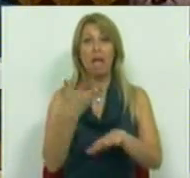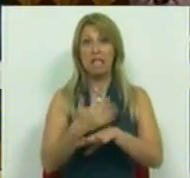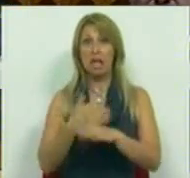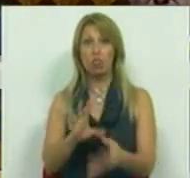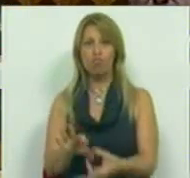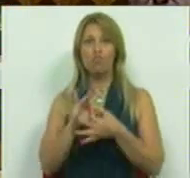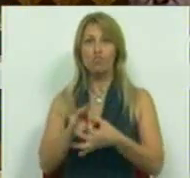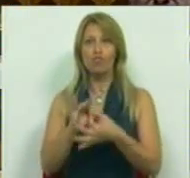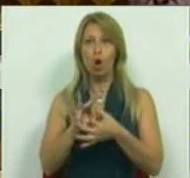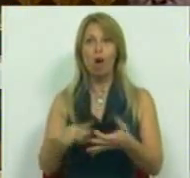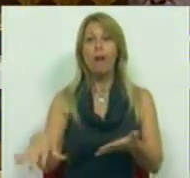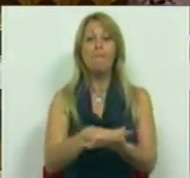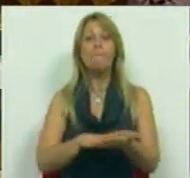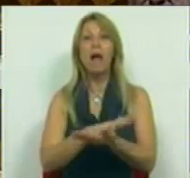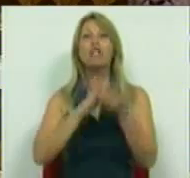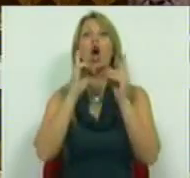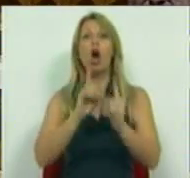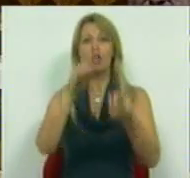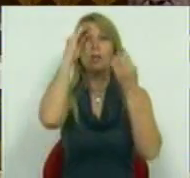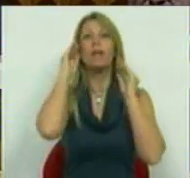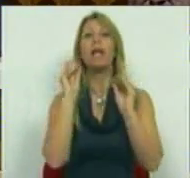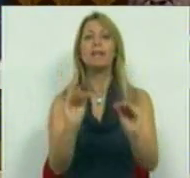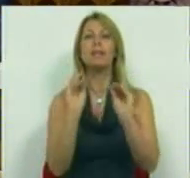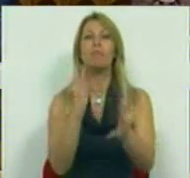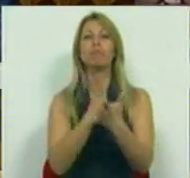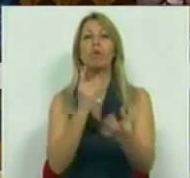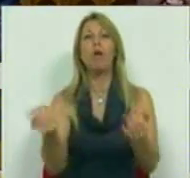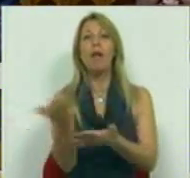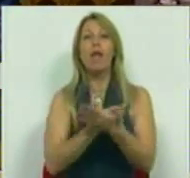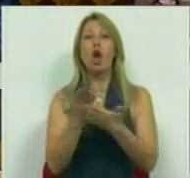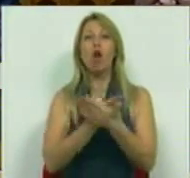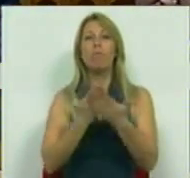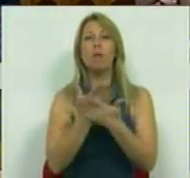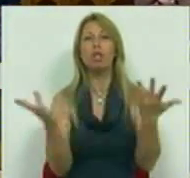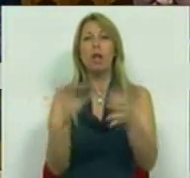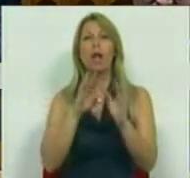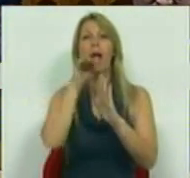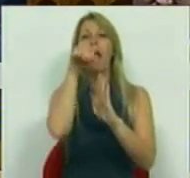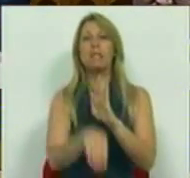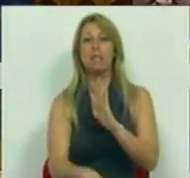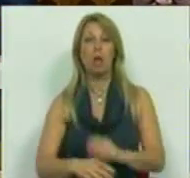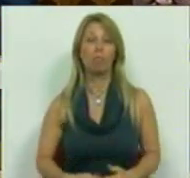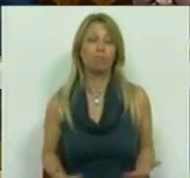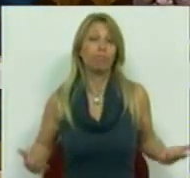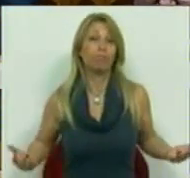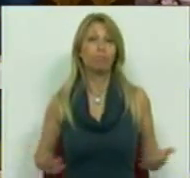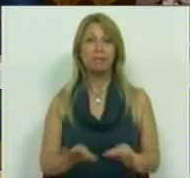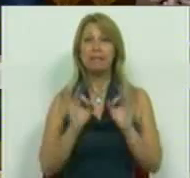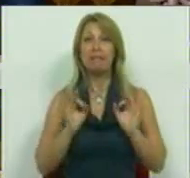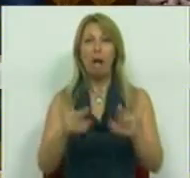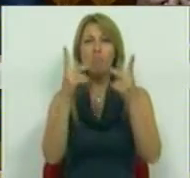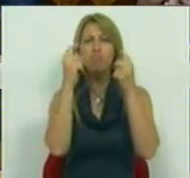se baseia nos ensinamentos dos economistas da recessão, ou seja, nos bruxos